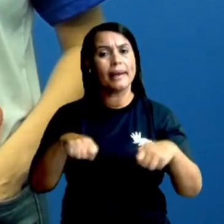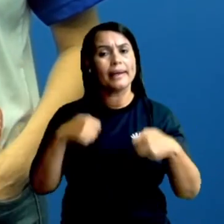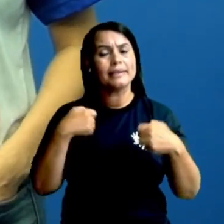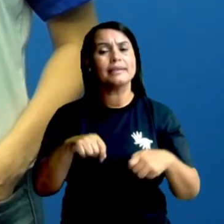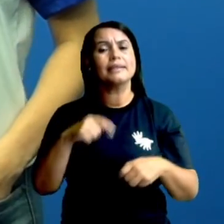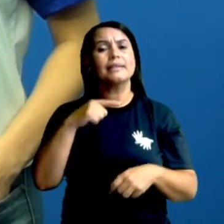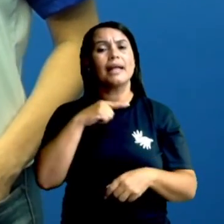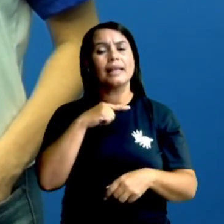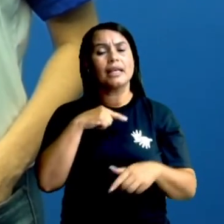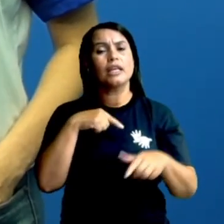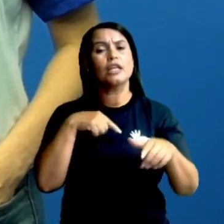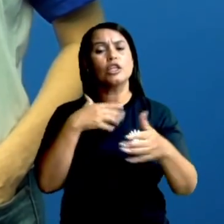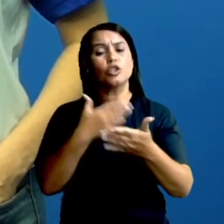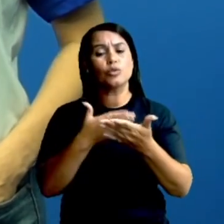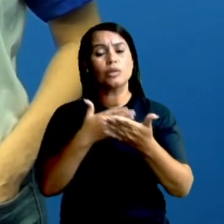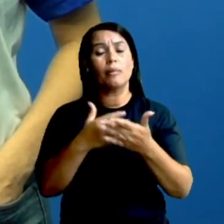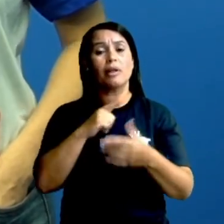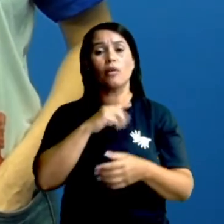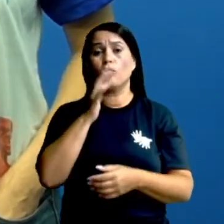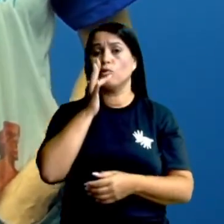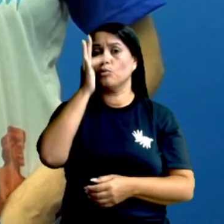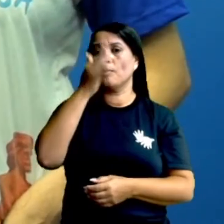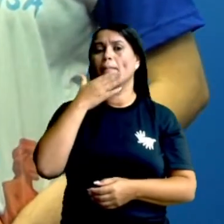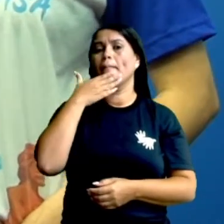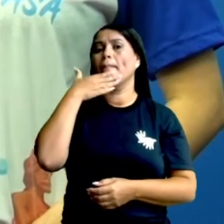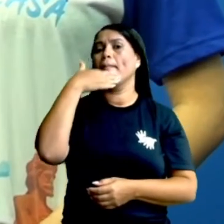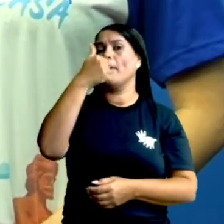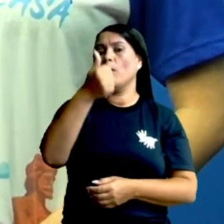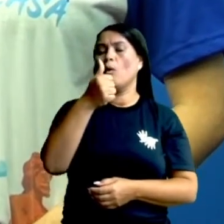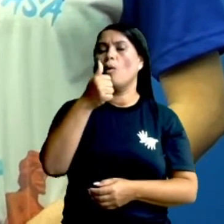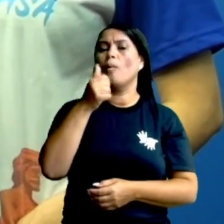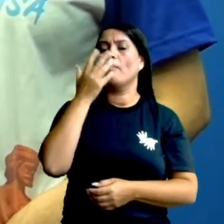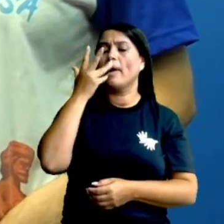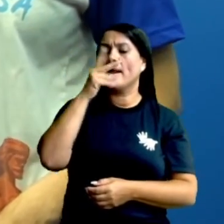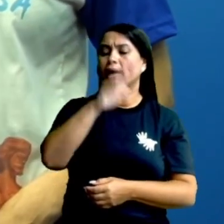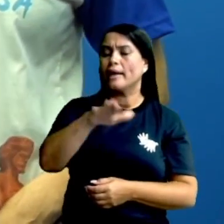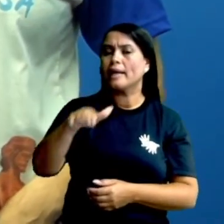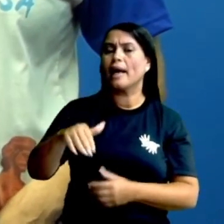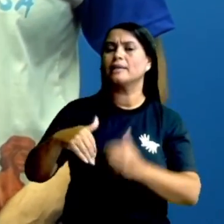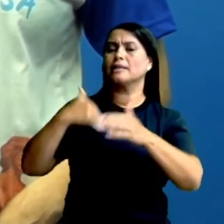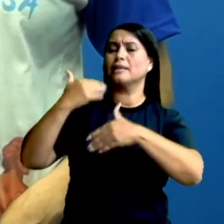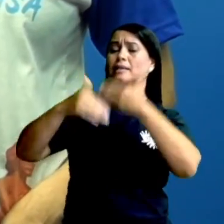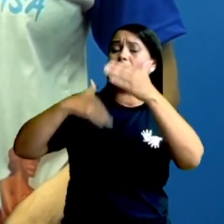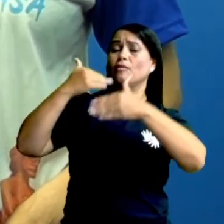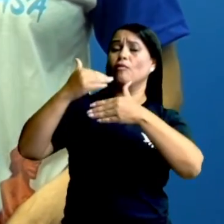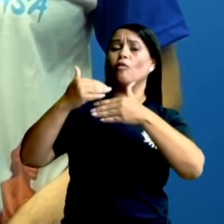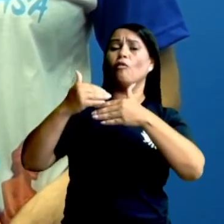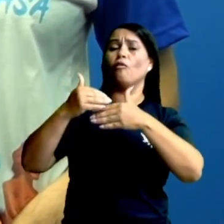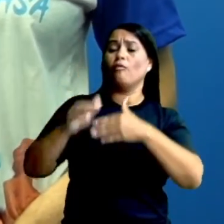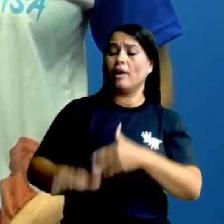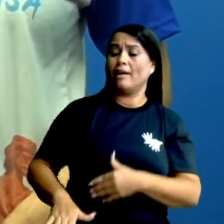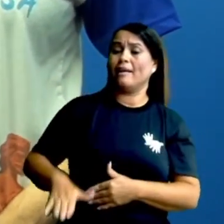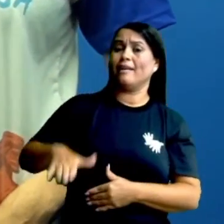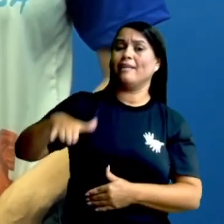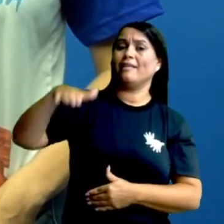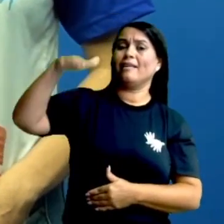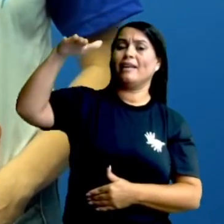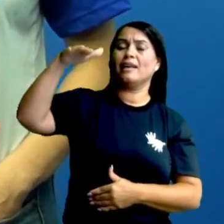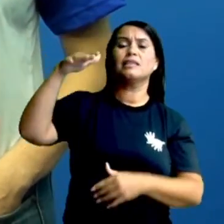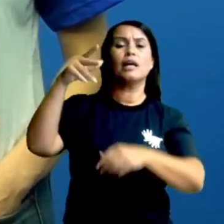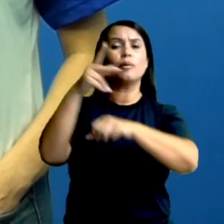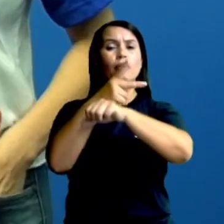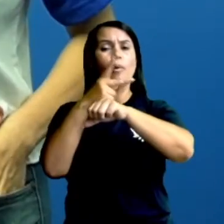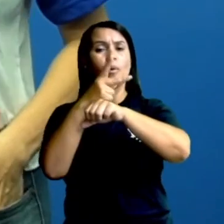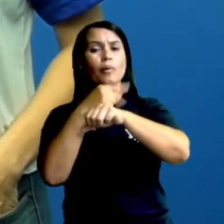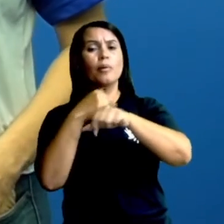precisa estudar para que ela tenha um futuro melhor, para que elas se desenvolvam, cresçam e procurem